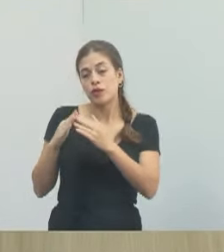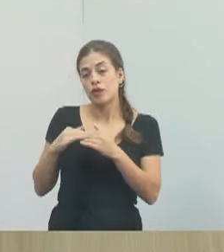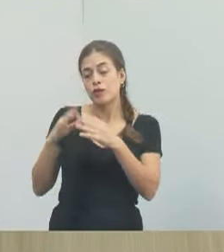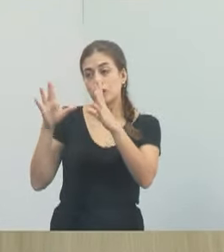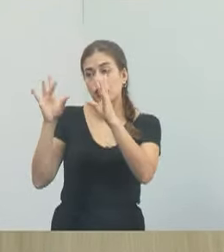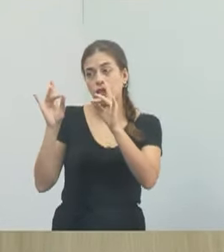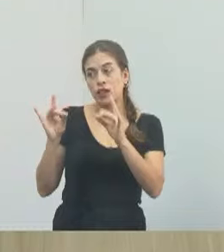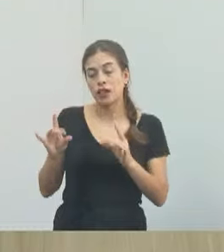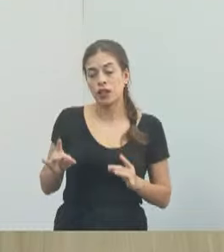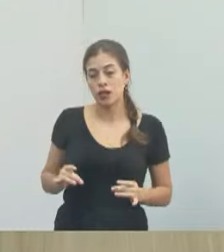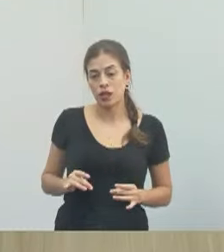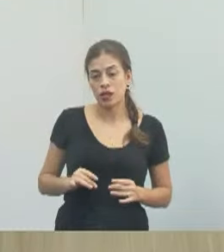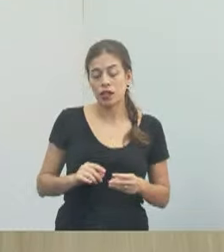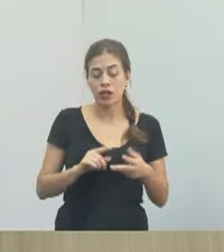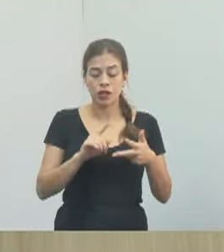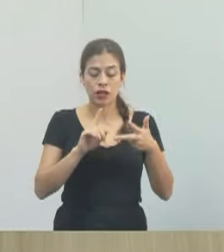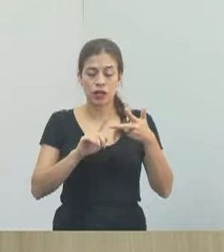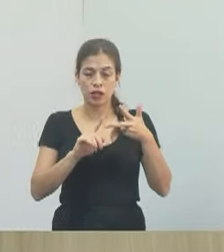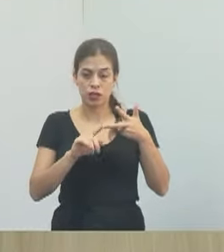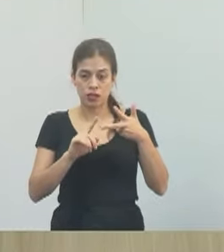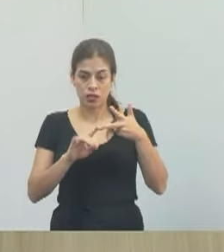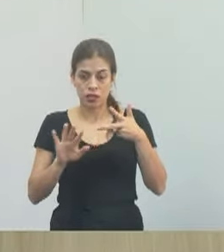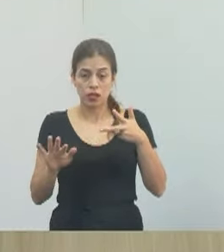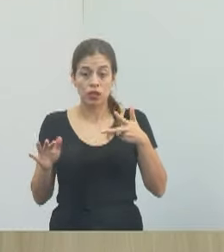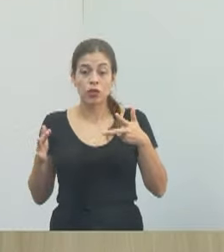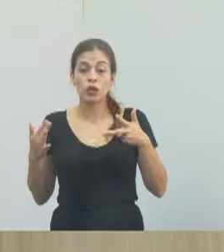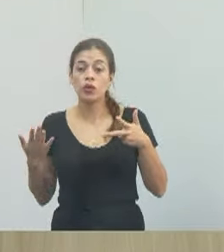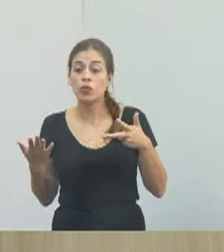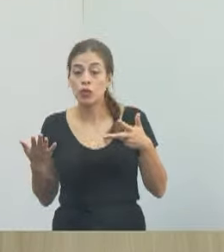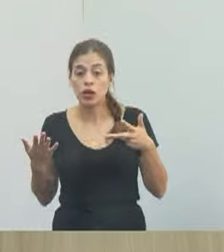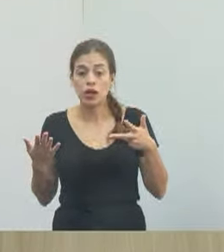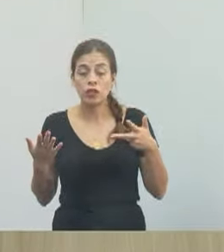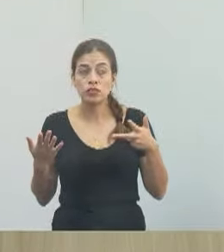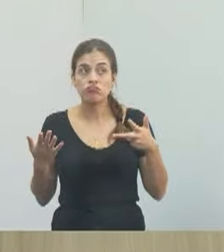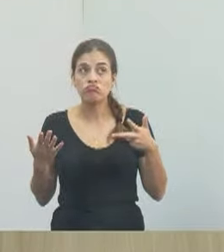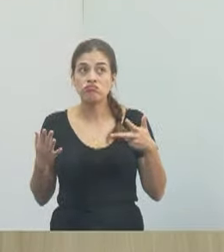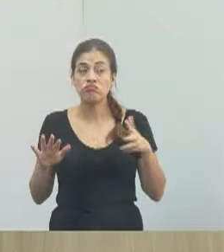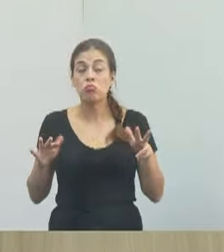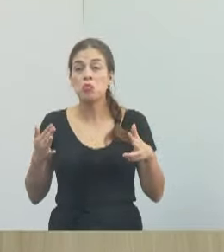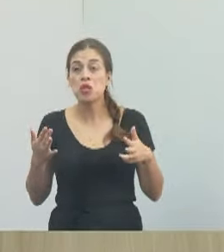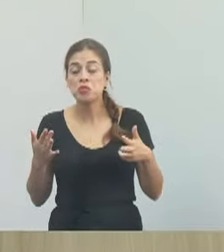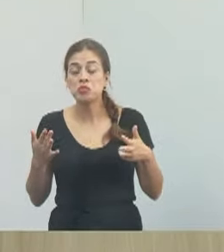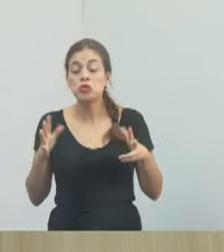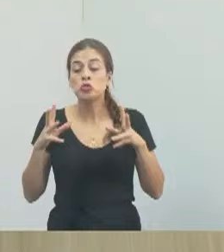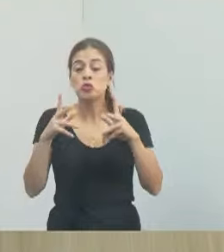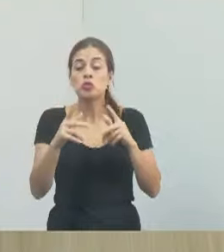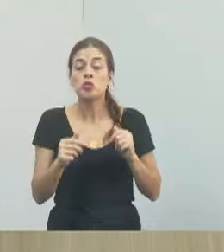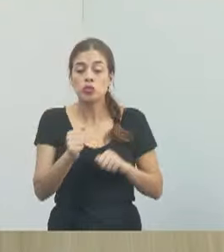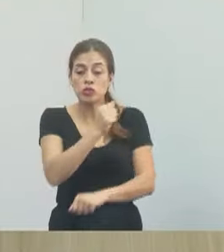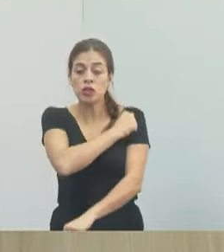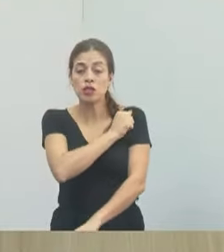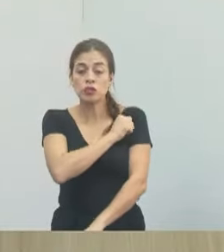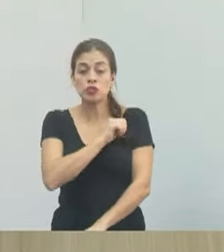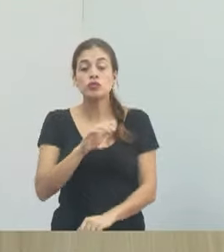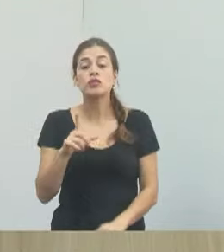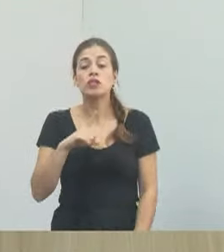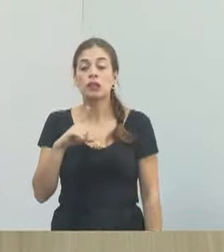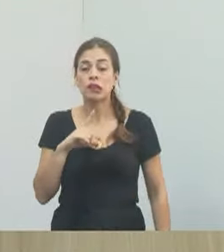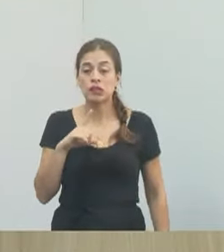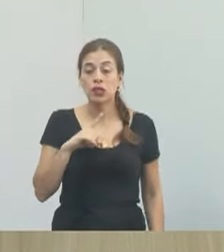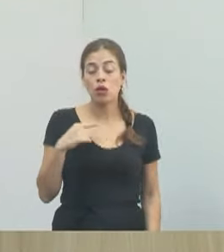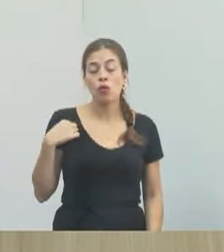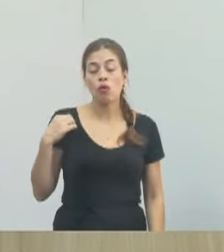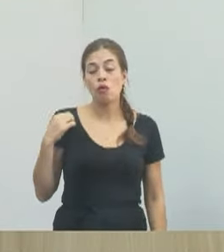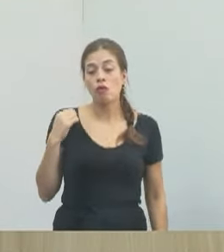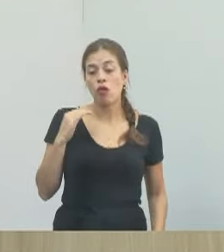detalhar três Qual a previsão para que todos os alunos recebam uniforme escolar favor apontar